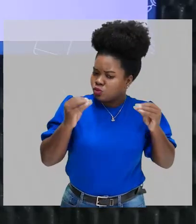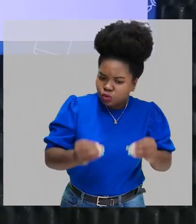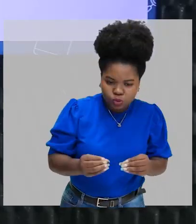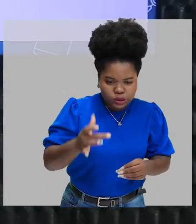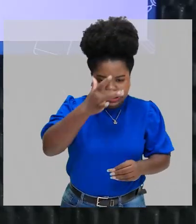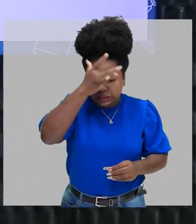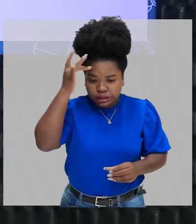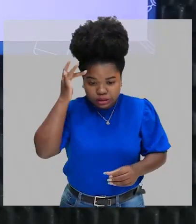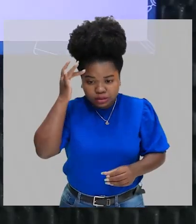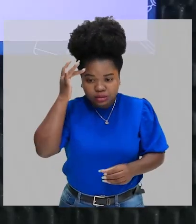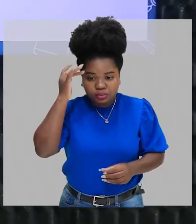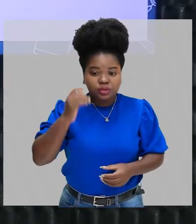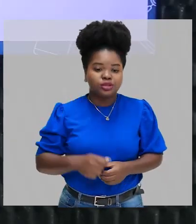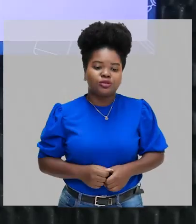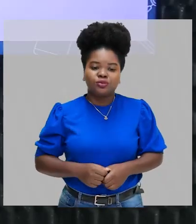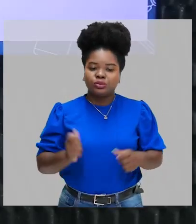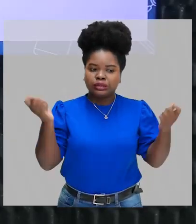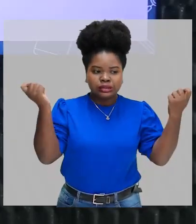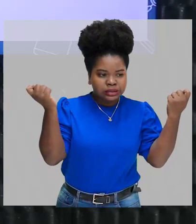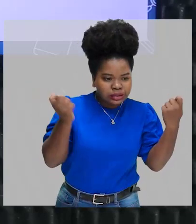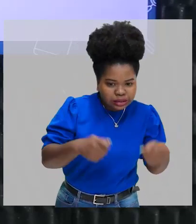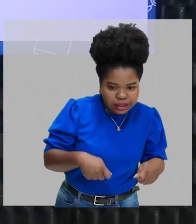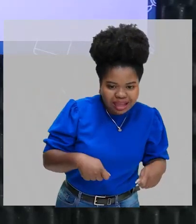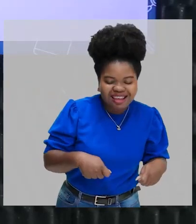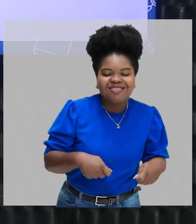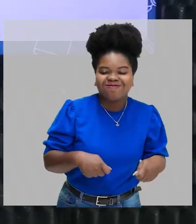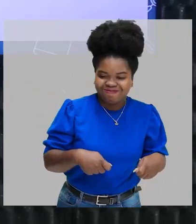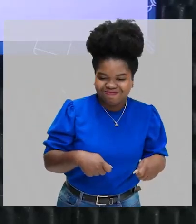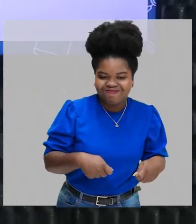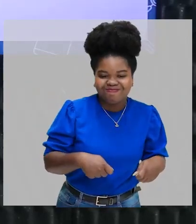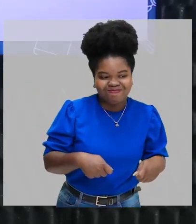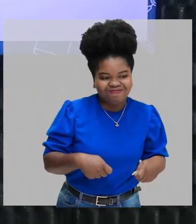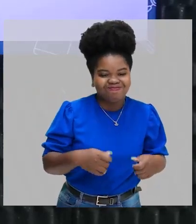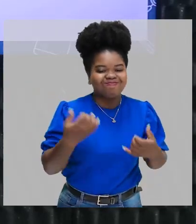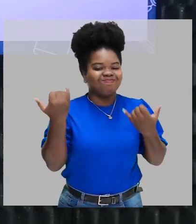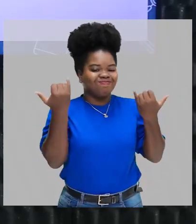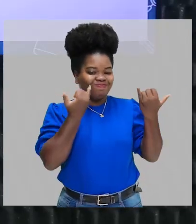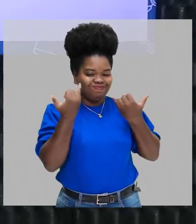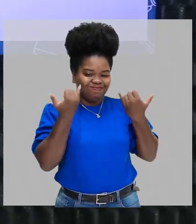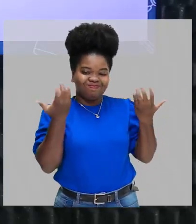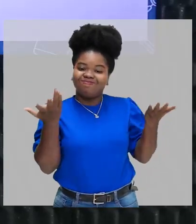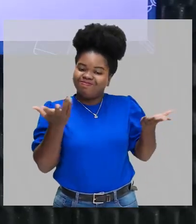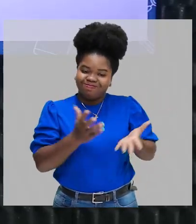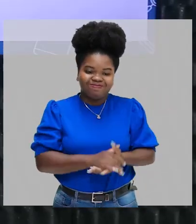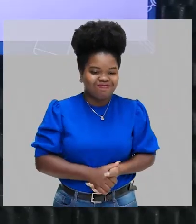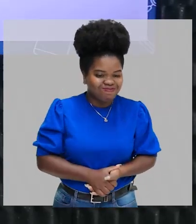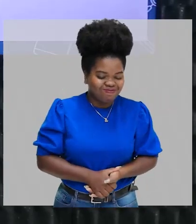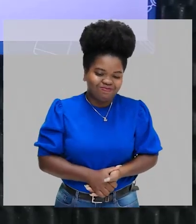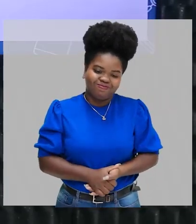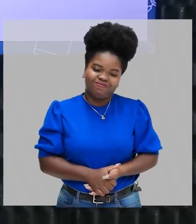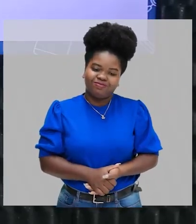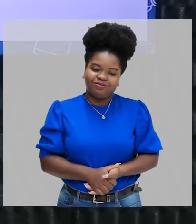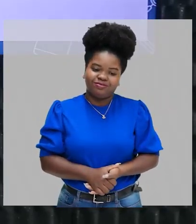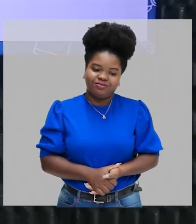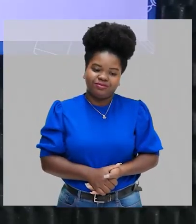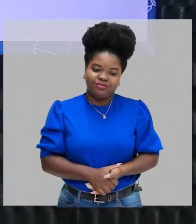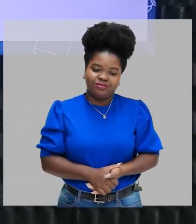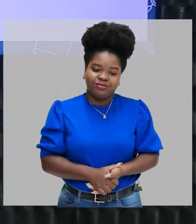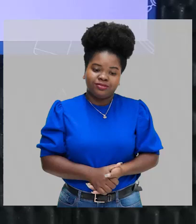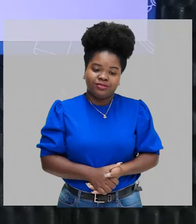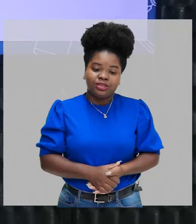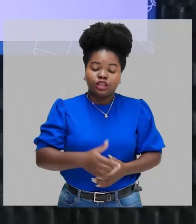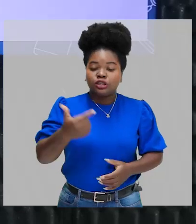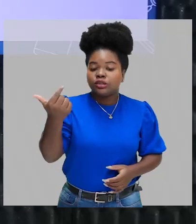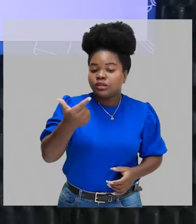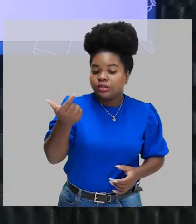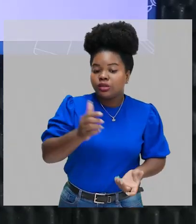mundo, mesmo tendo acesso, teria a capacidade de absorver essas notícias para que elas de